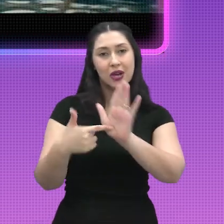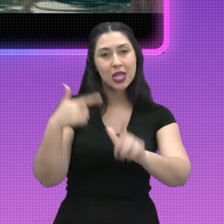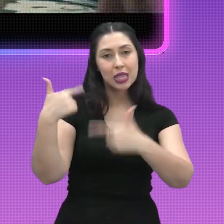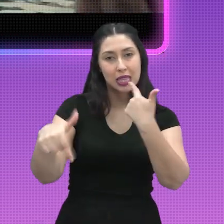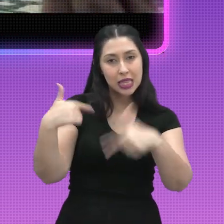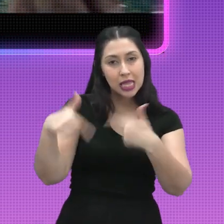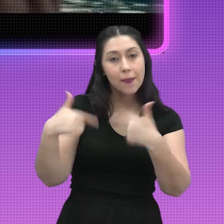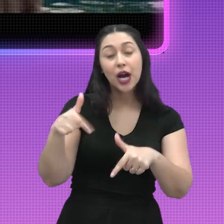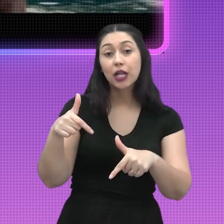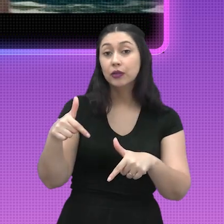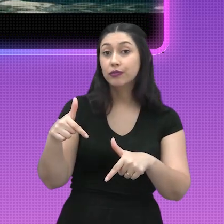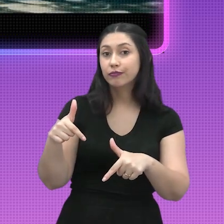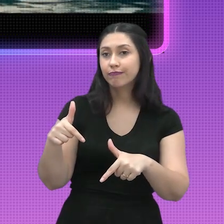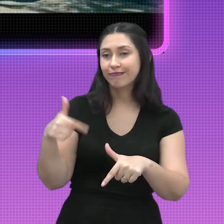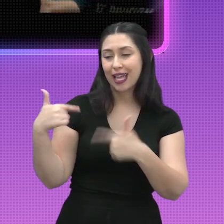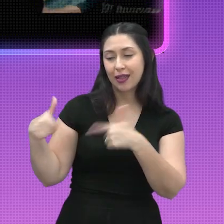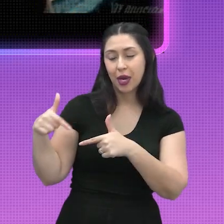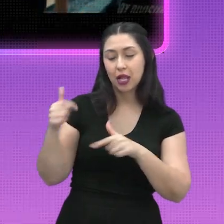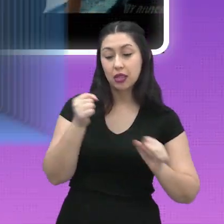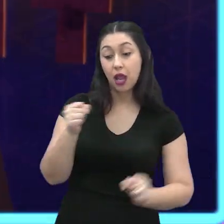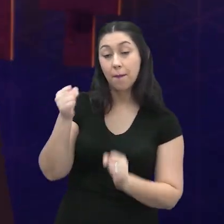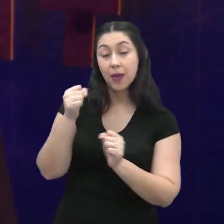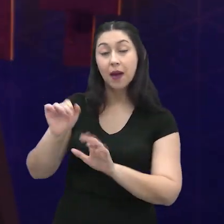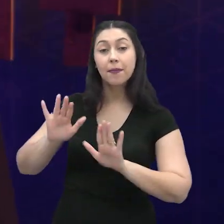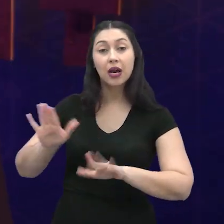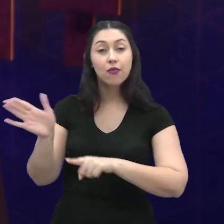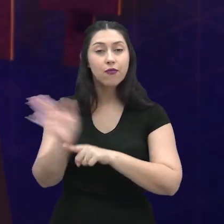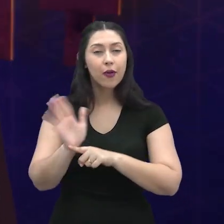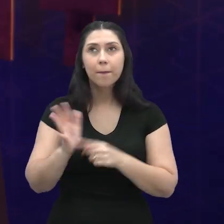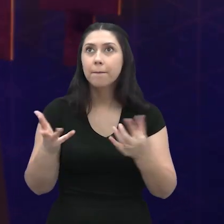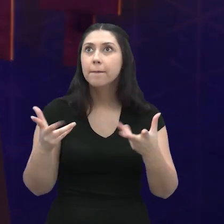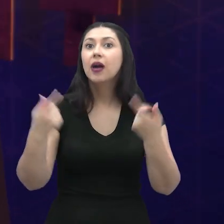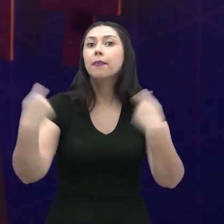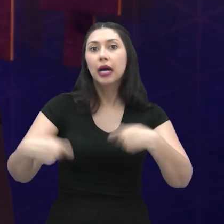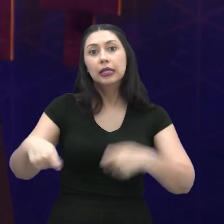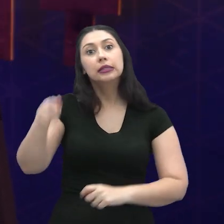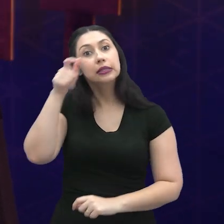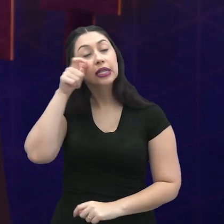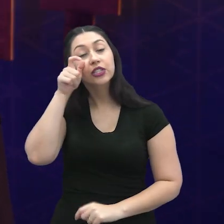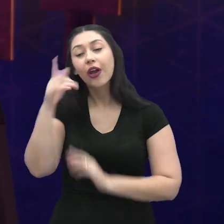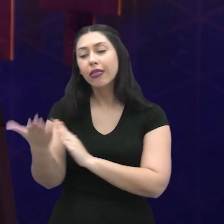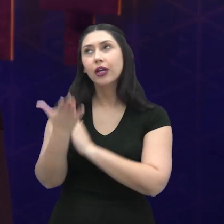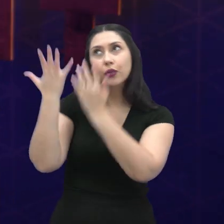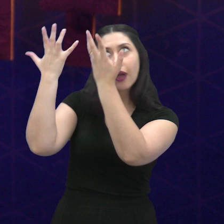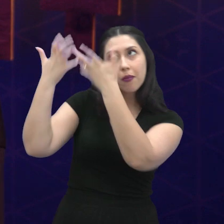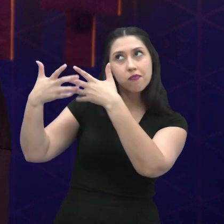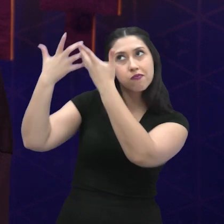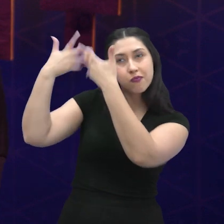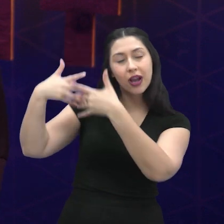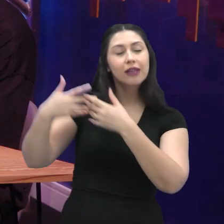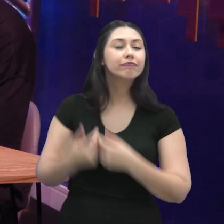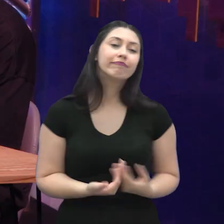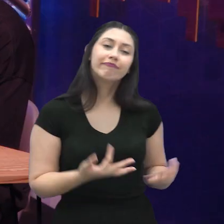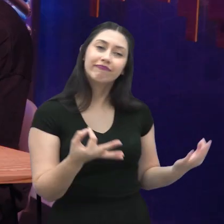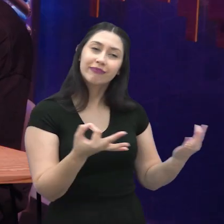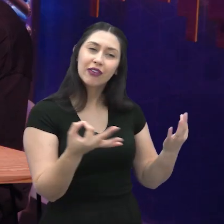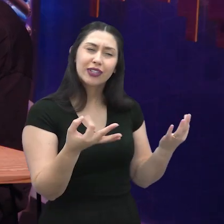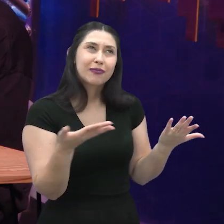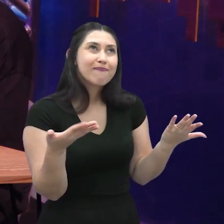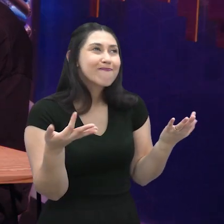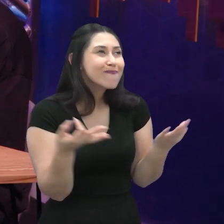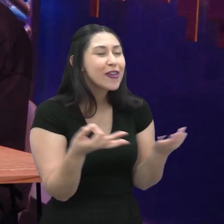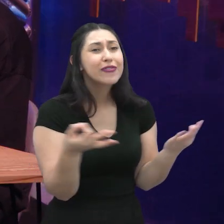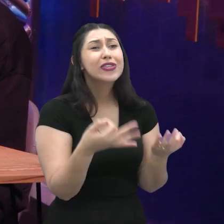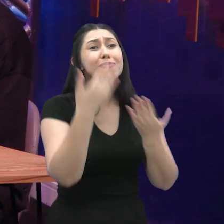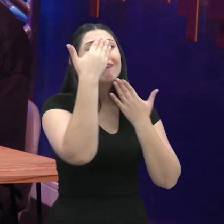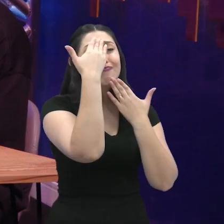trabalho, né? Em questão, ela é doméstica. Então, é um filme sensacional que precisa ser visto e eu acho que ajuda a gente nessa reflexão. Perfeito. O Vitor